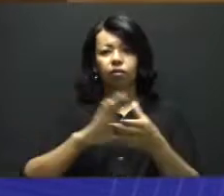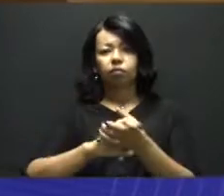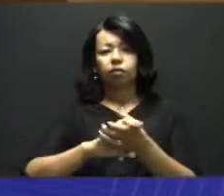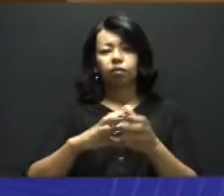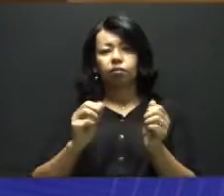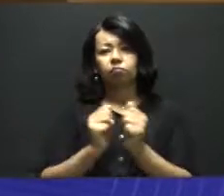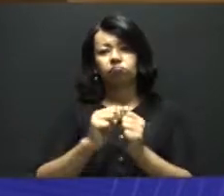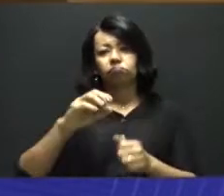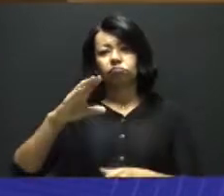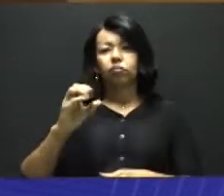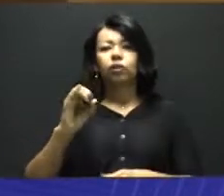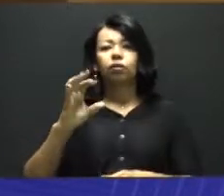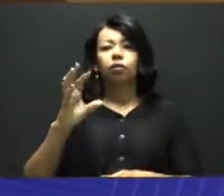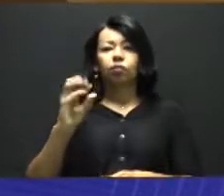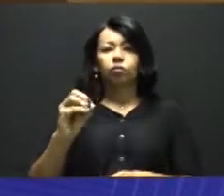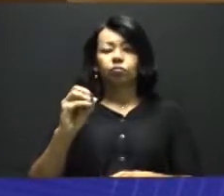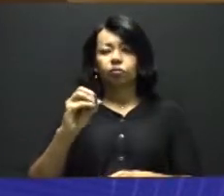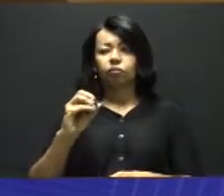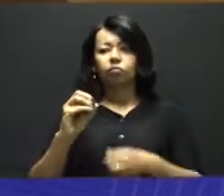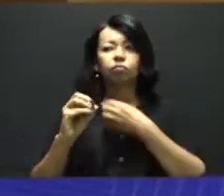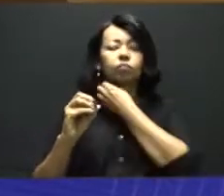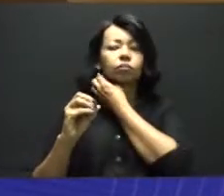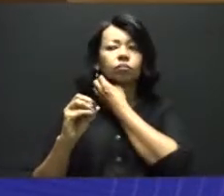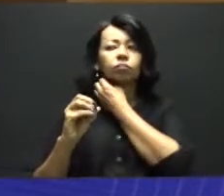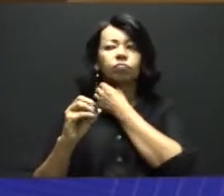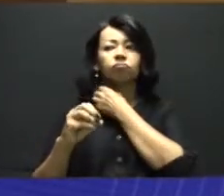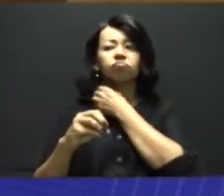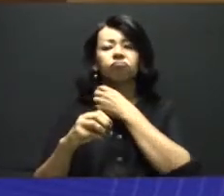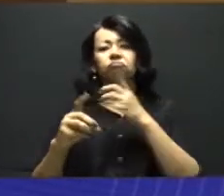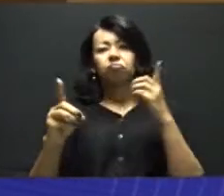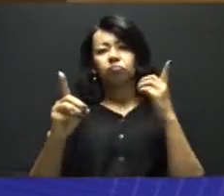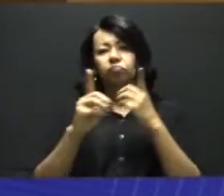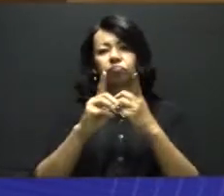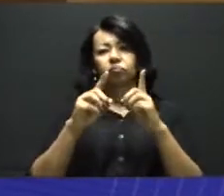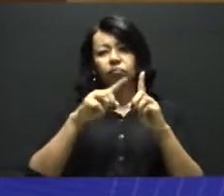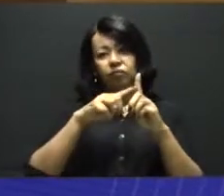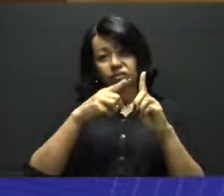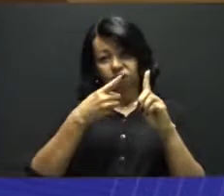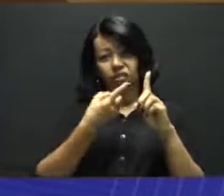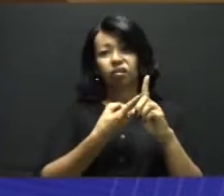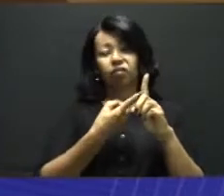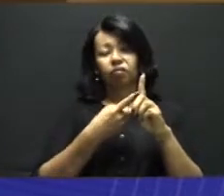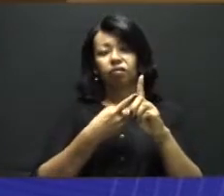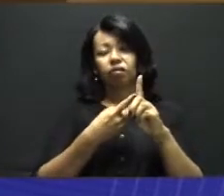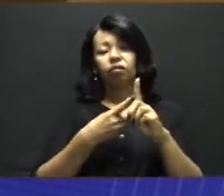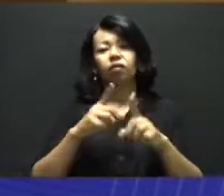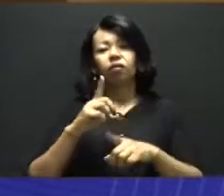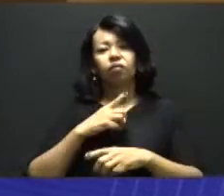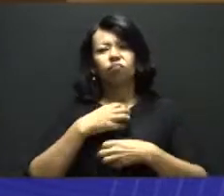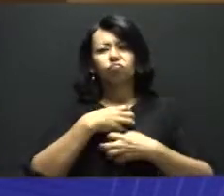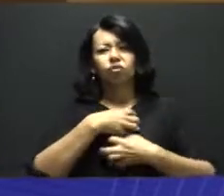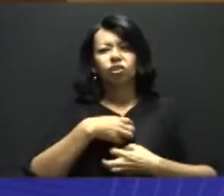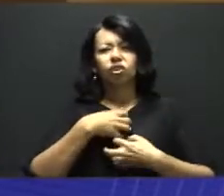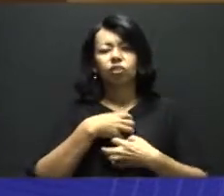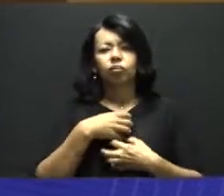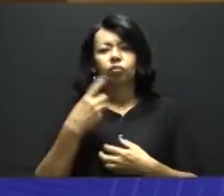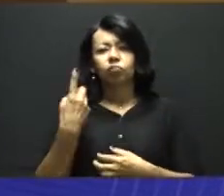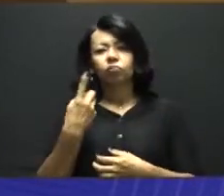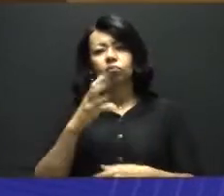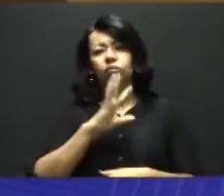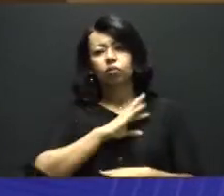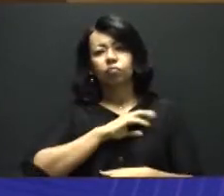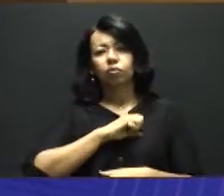césar cunha da silva henrique ao descobrir que estava grávida danielle teve um sentimento único de amor